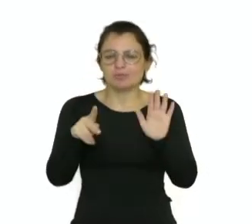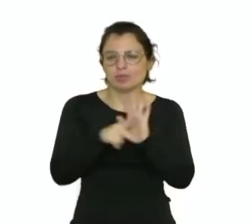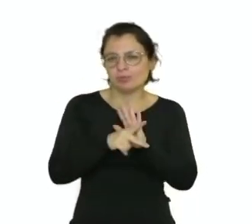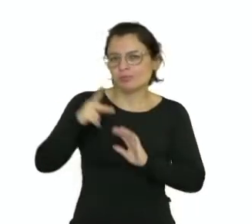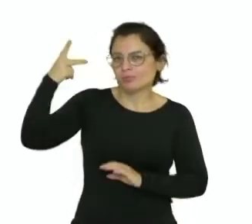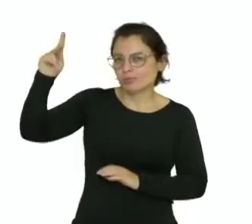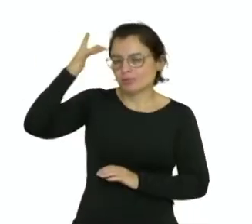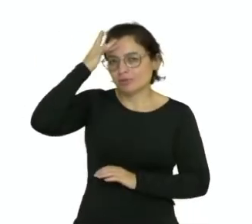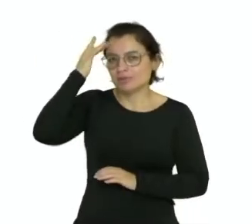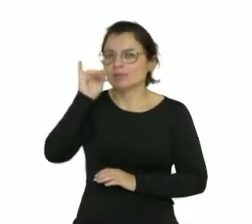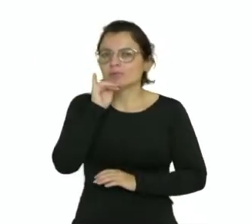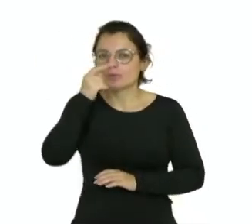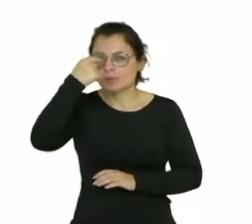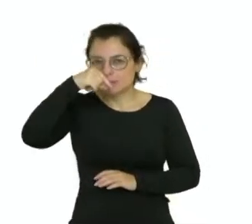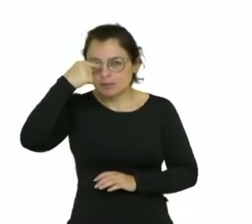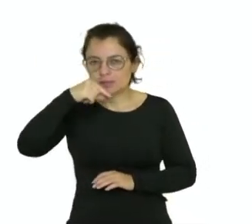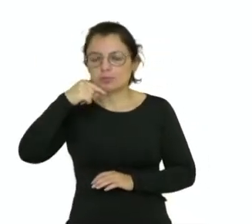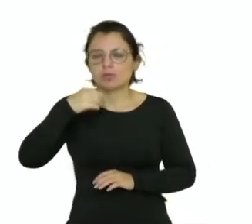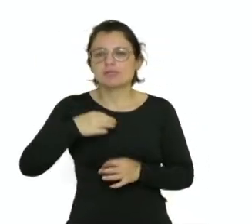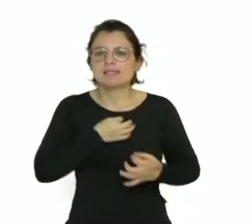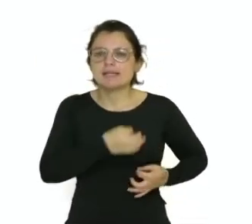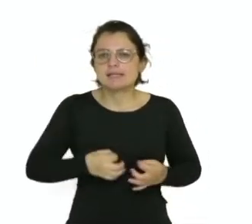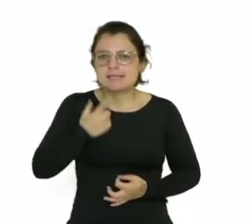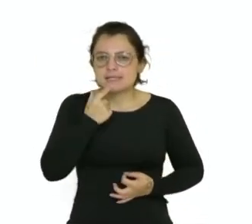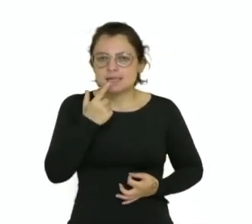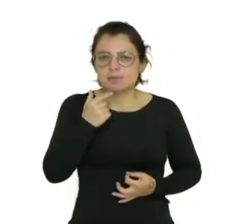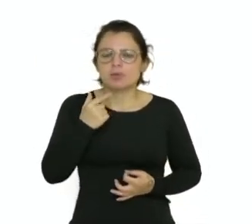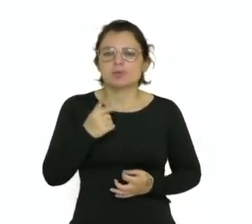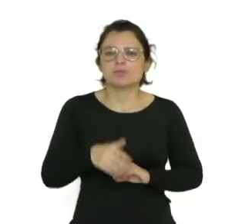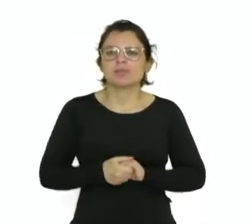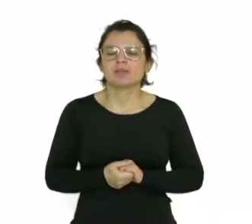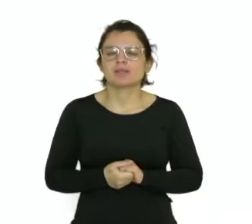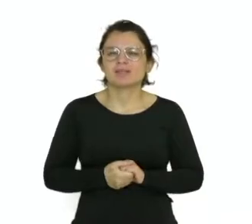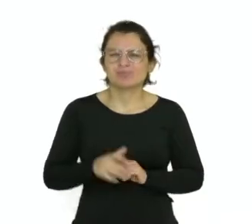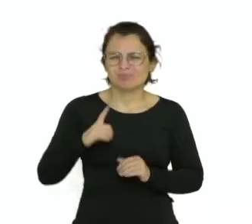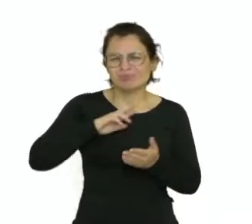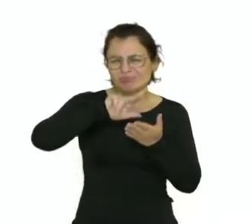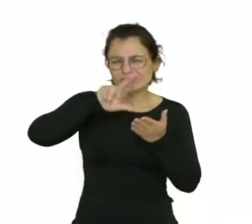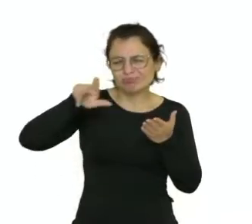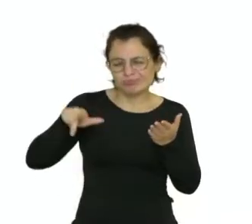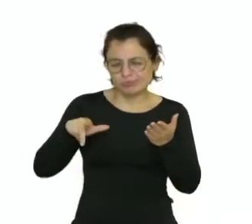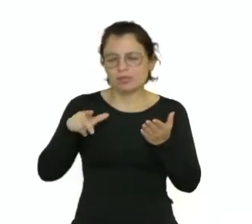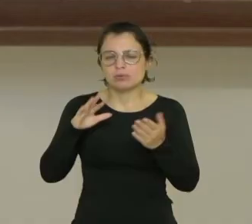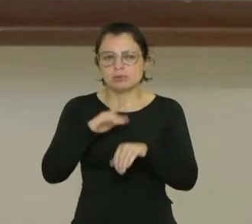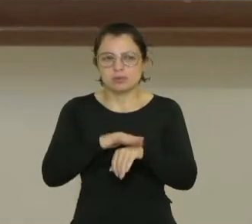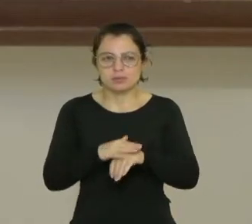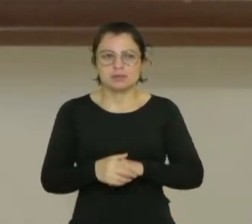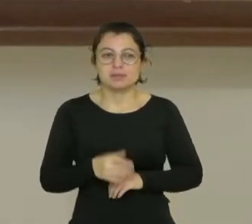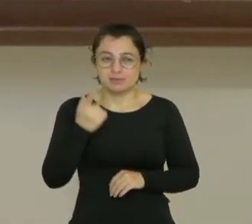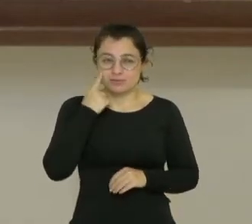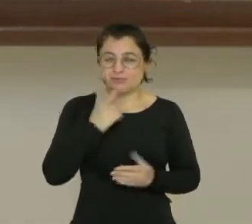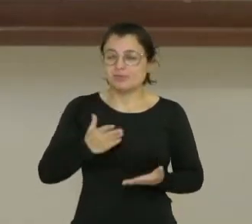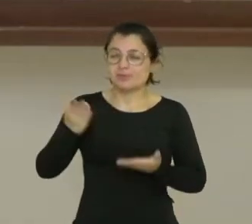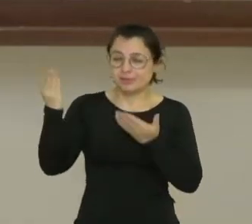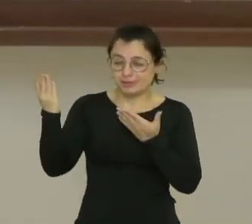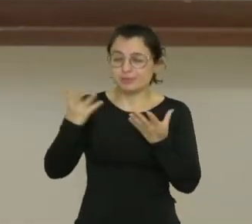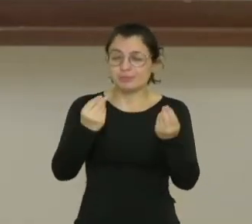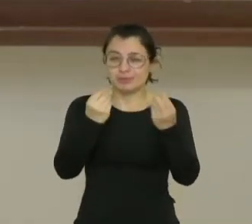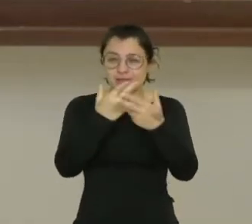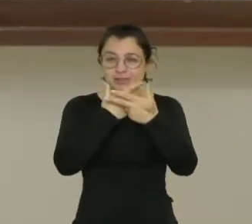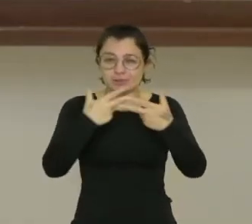colonizadores, como por exemplo a gripe, o sarampo, a coqueluche, a varíola e a tuberculose. Então vários foram os motivos